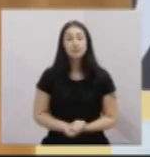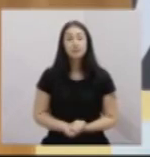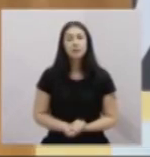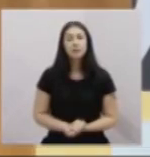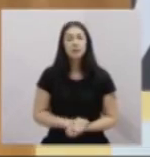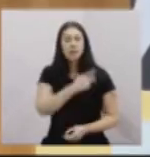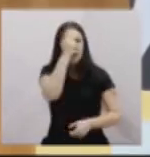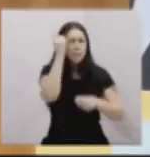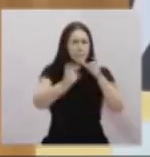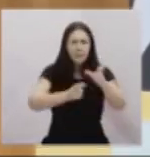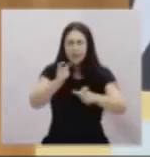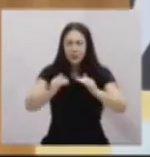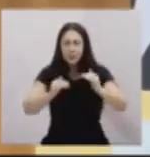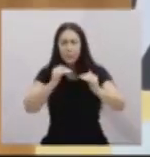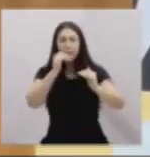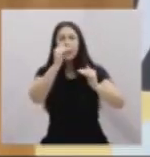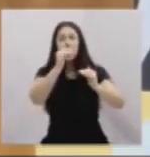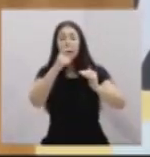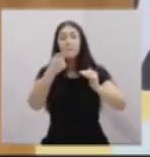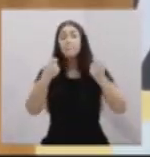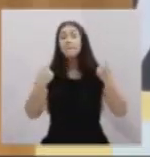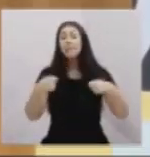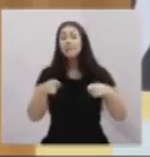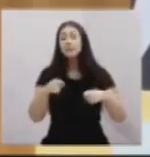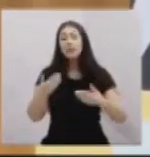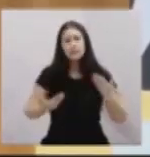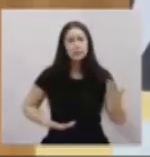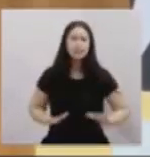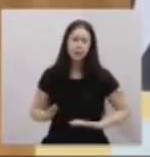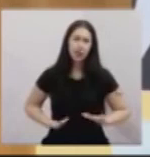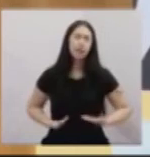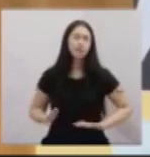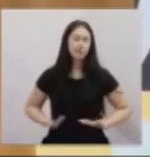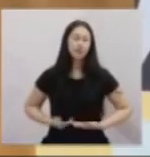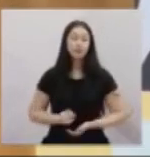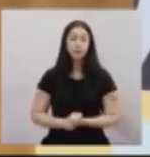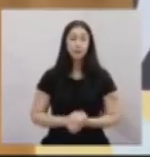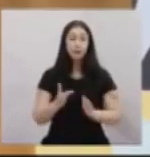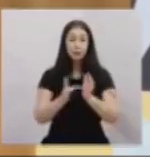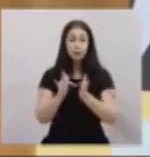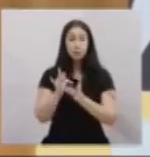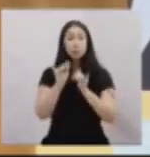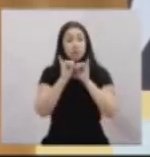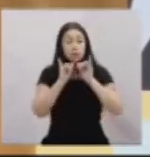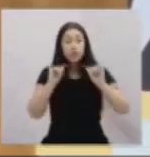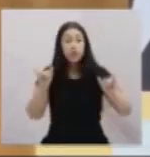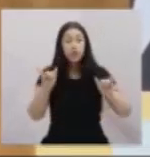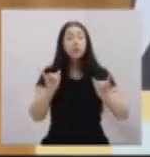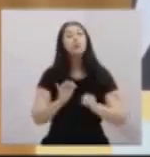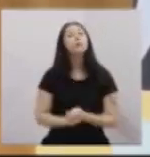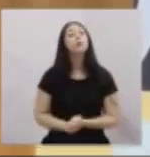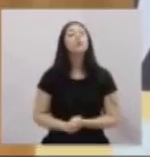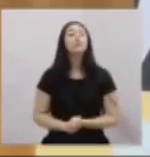vós seja o vosso servo. É com estas palavras de Jesus, encontradas no Evangelho